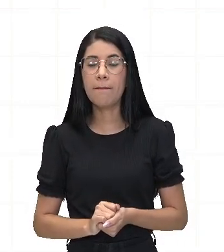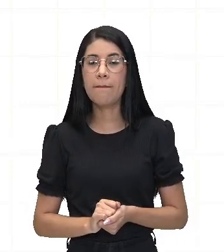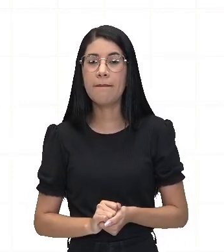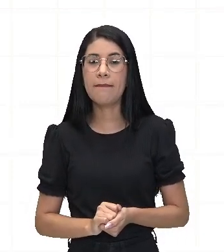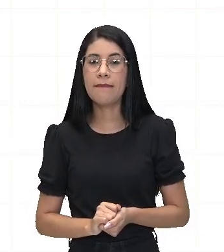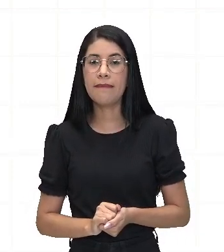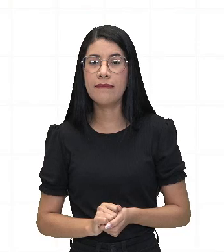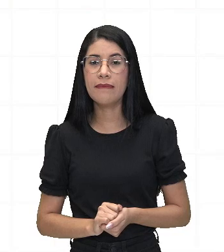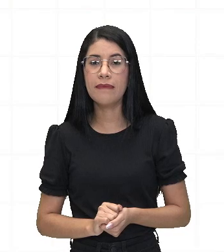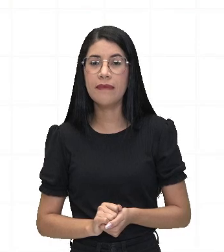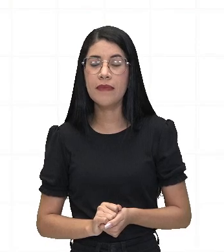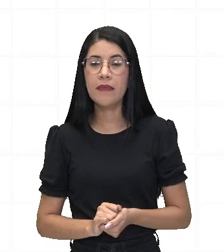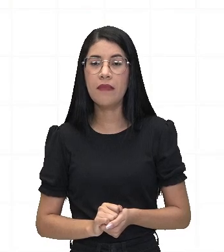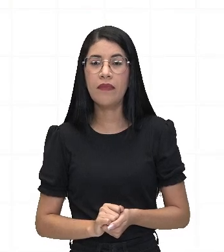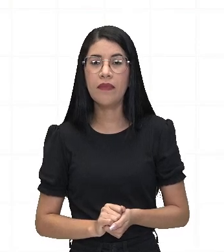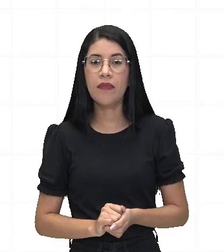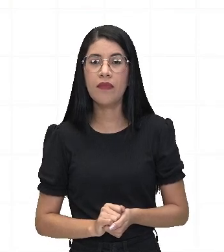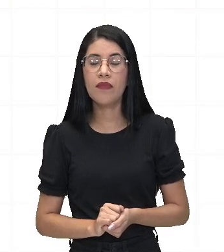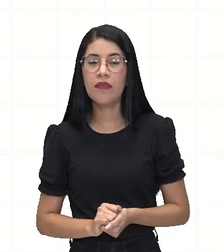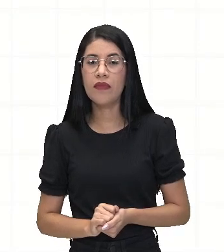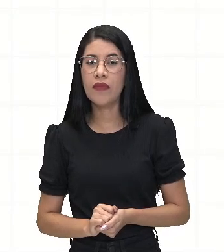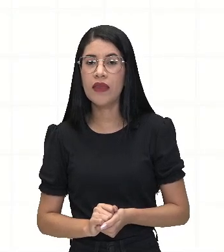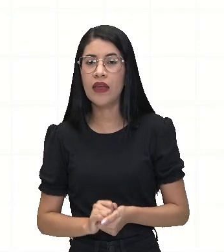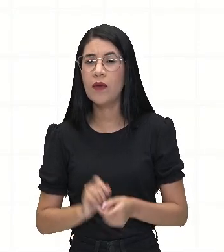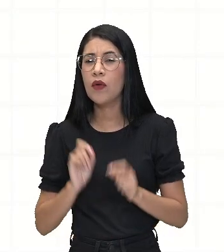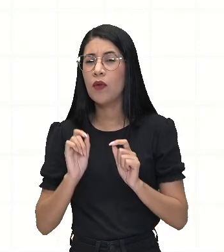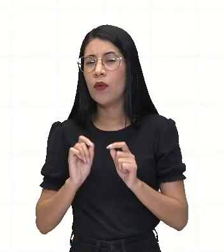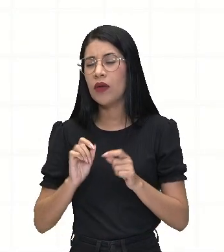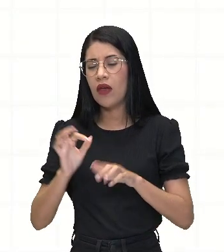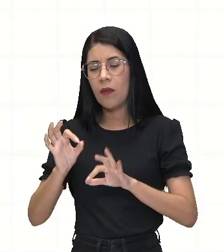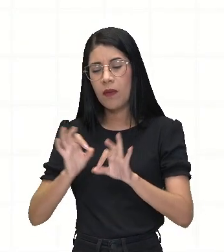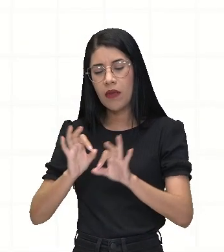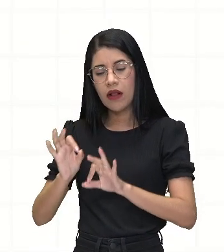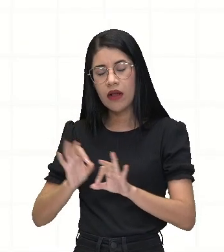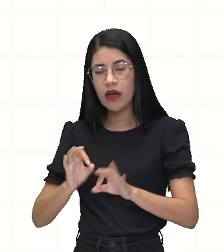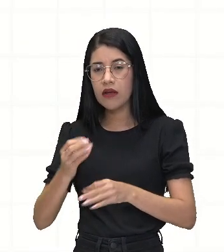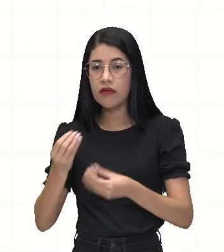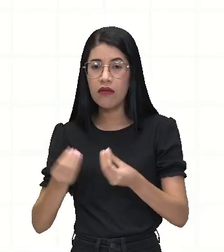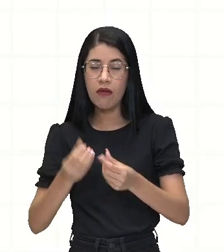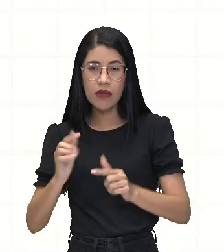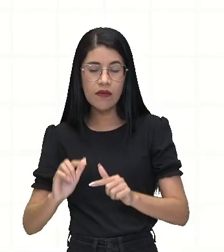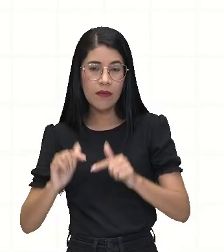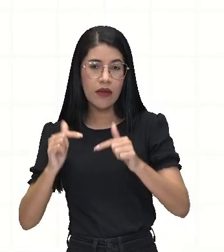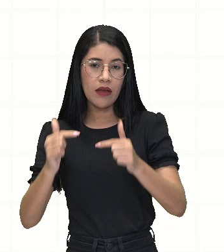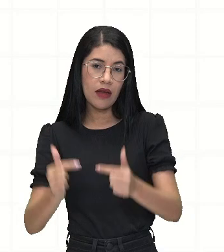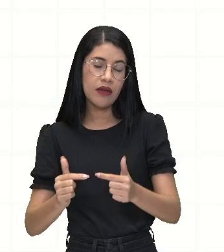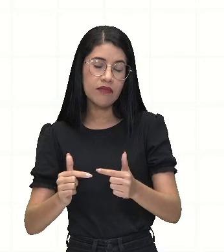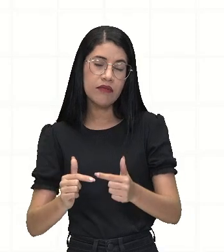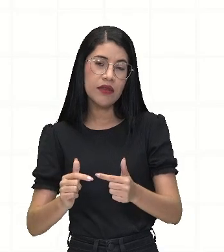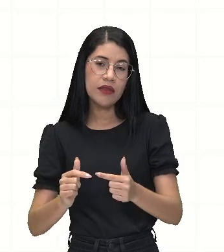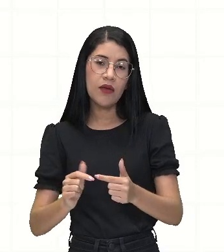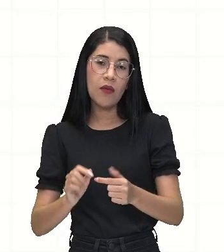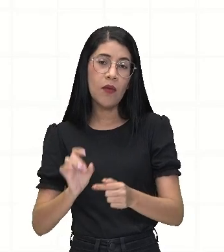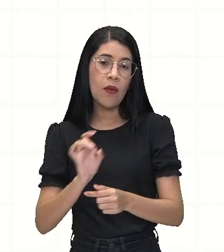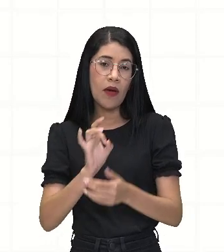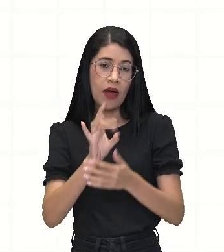relação aí ao que vai ser feito, né? Planejamento, qual a ação que cada um do donatário ele vai